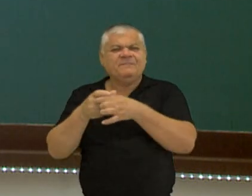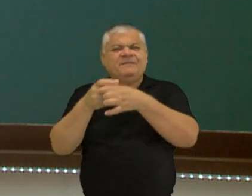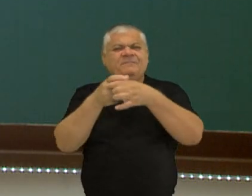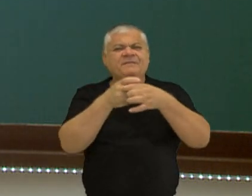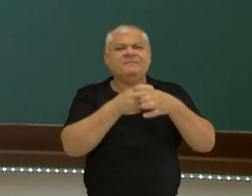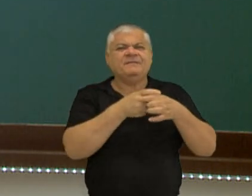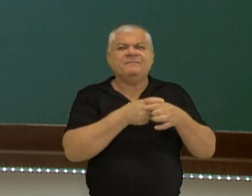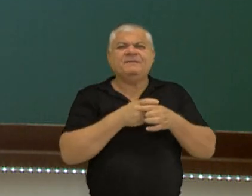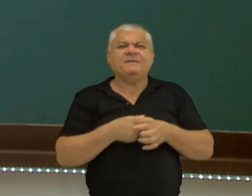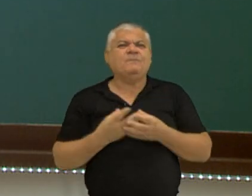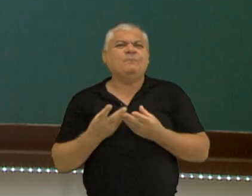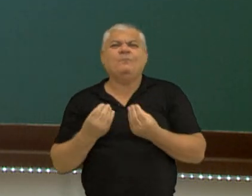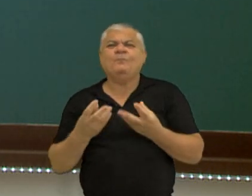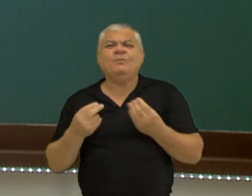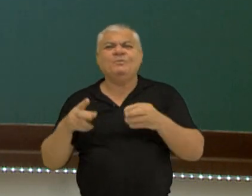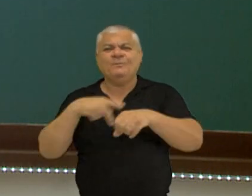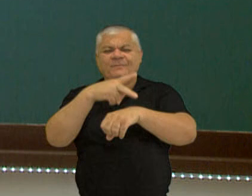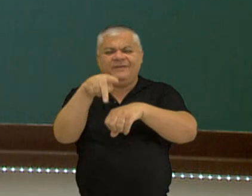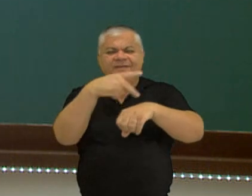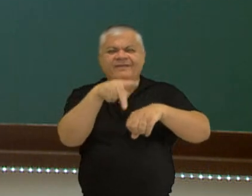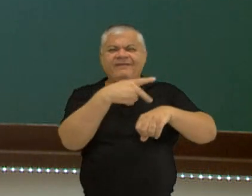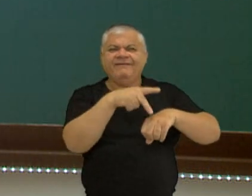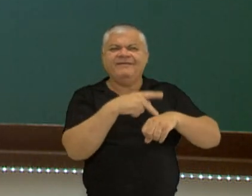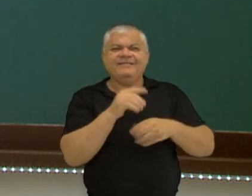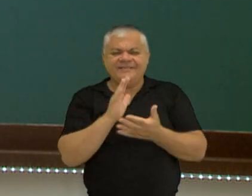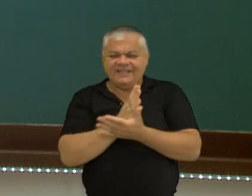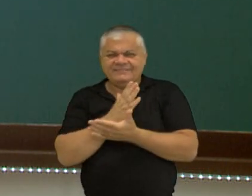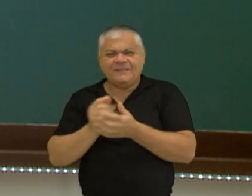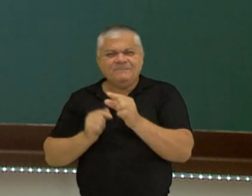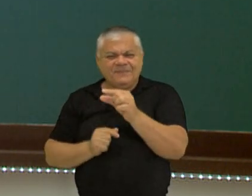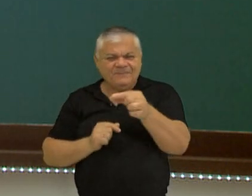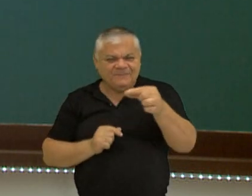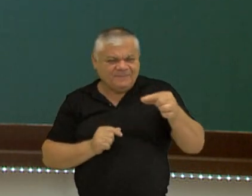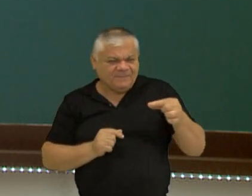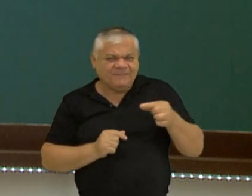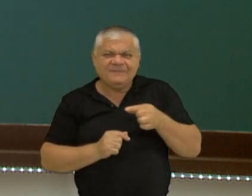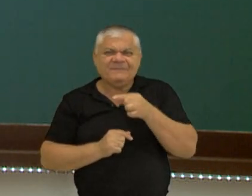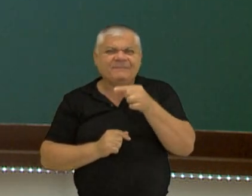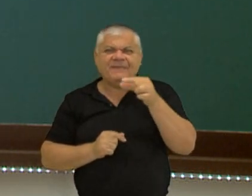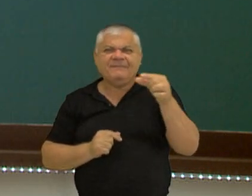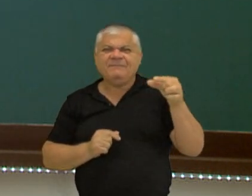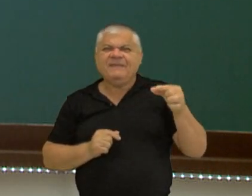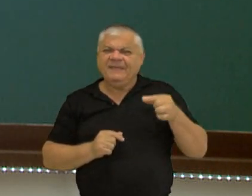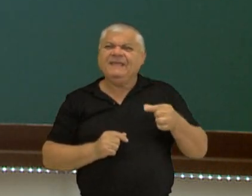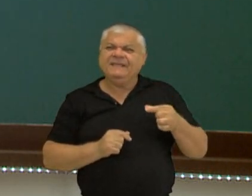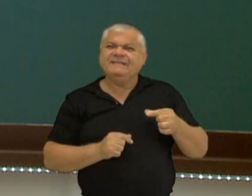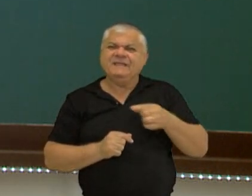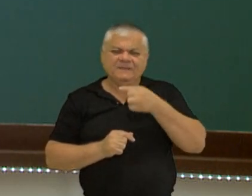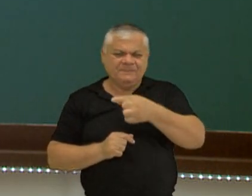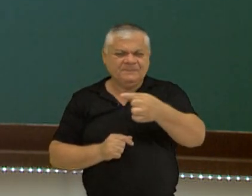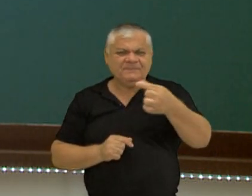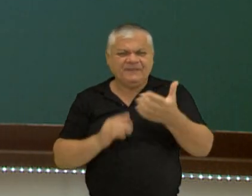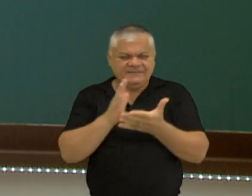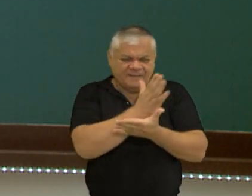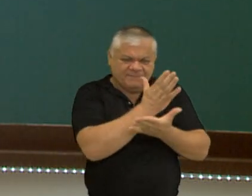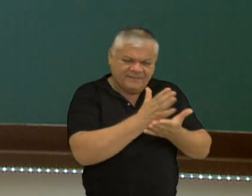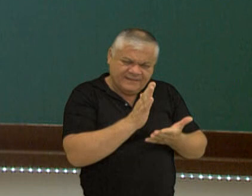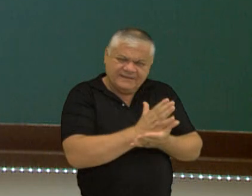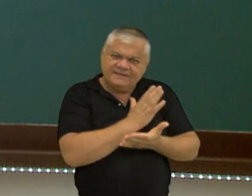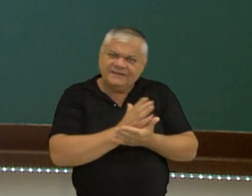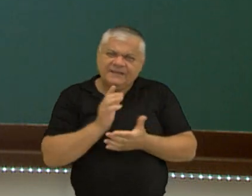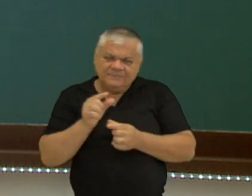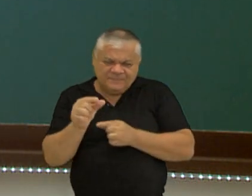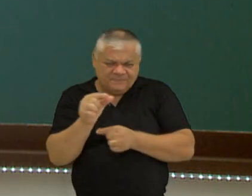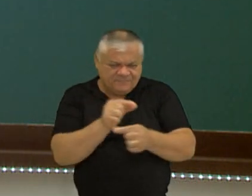maior número ali de divisõezinhas, né? Não é o maior número de países, mas é o que tem mais